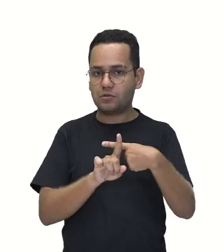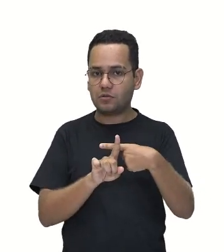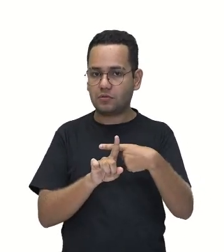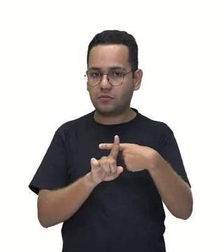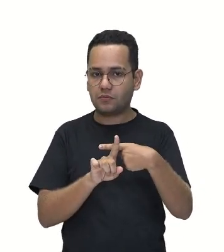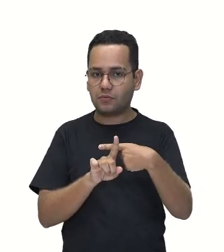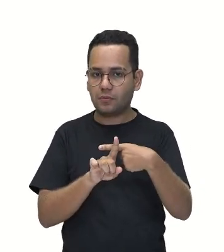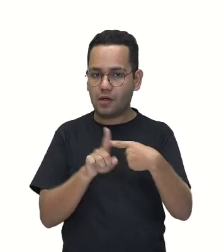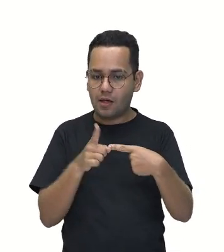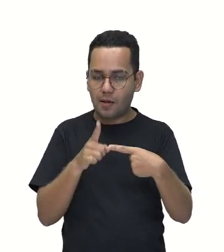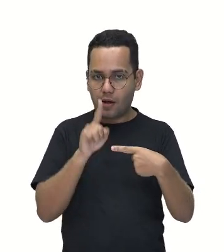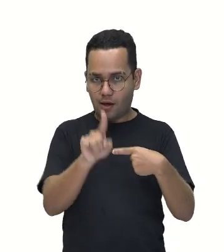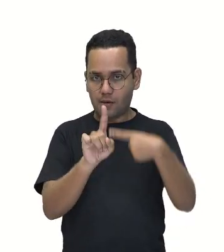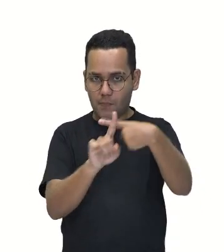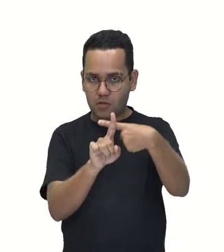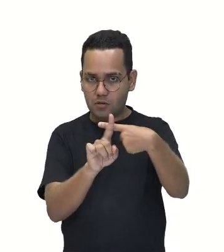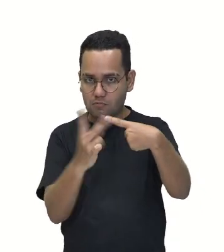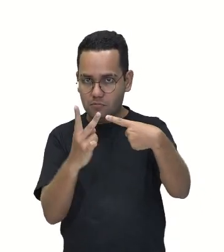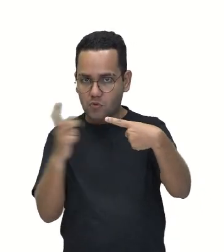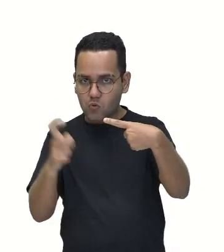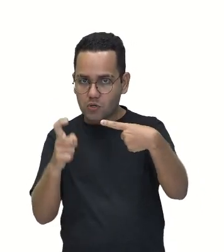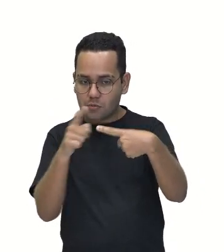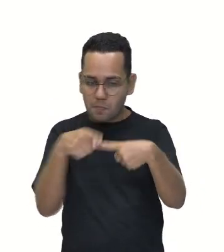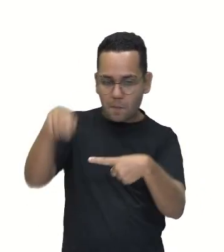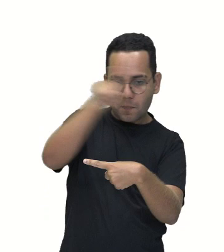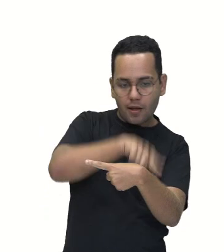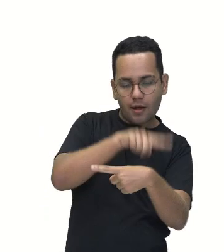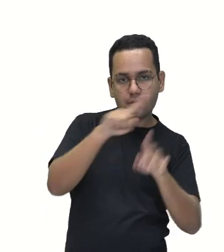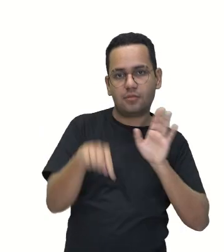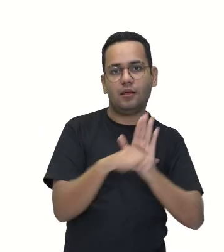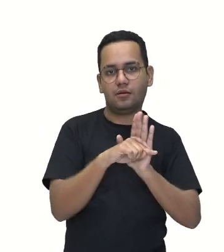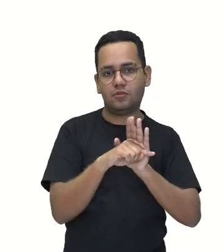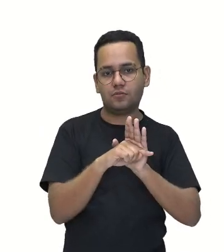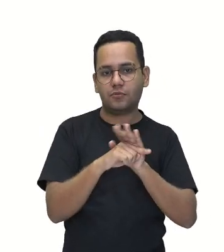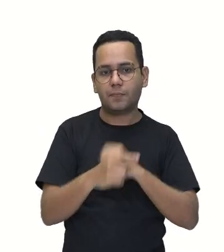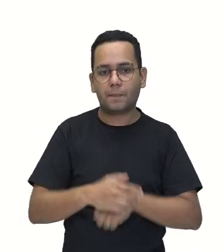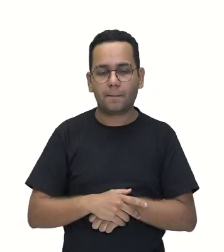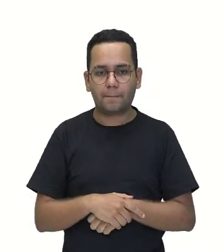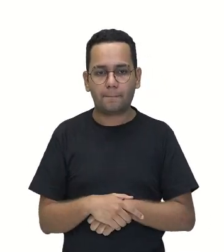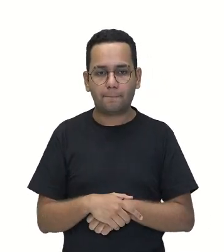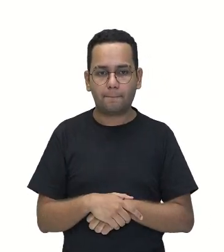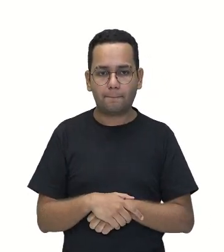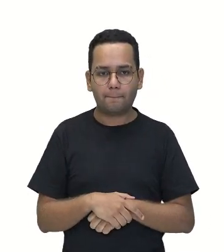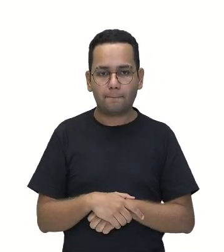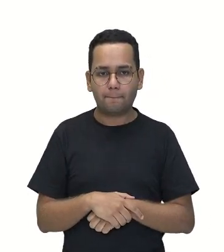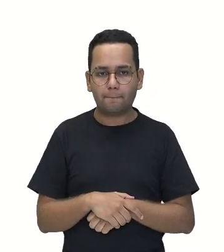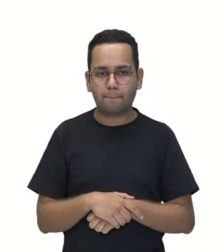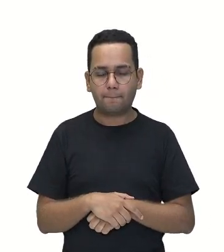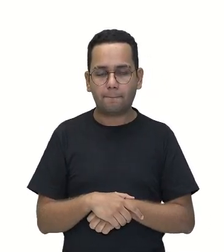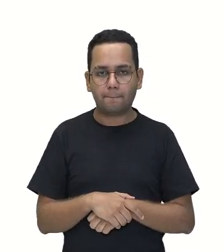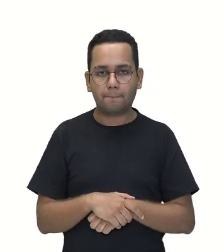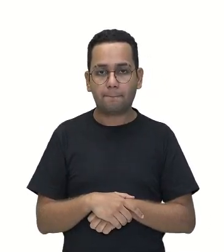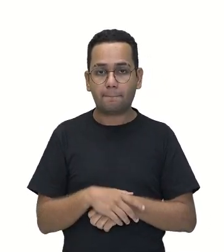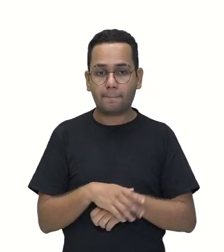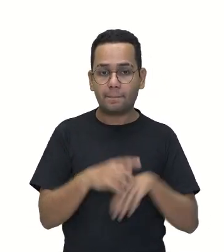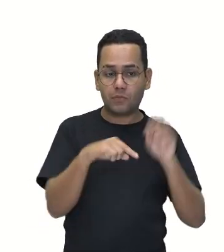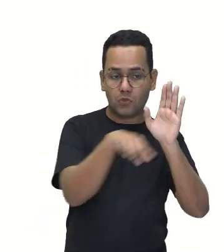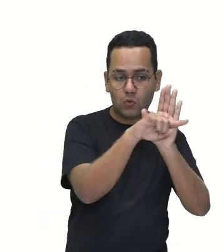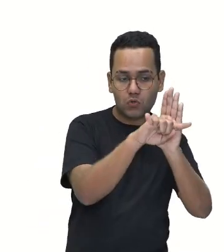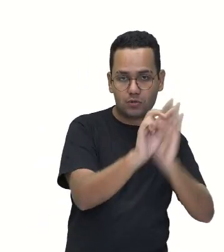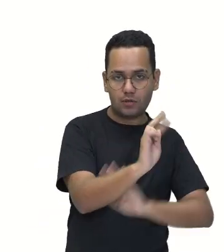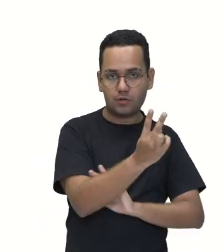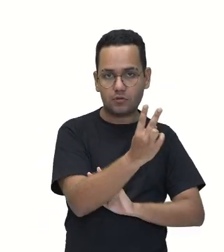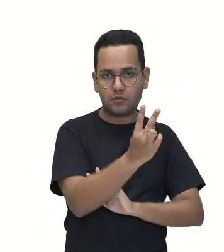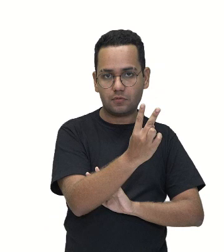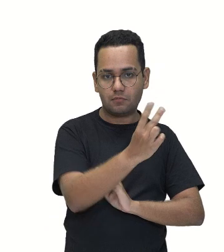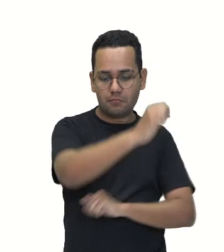o primeiro membro ele veio negativo tudo bem esse dois que era